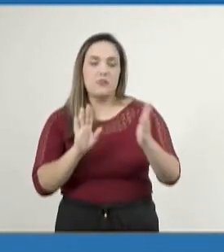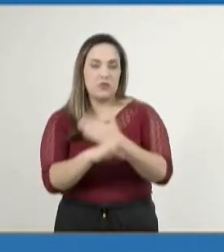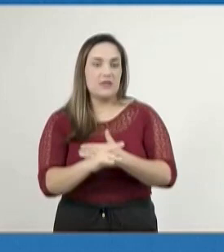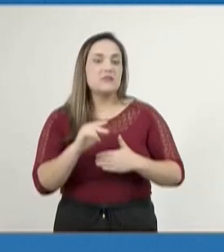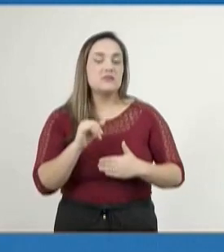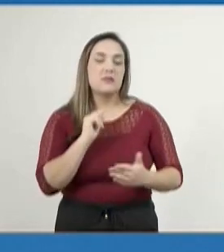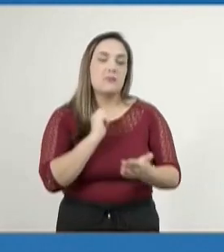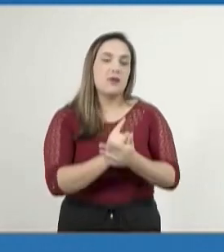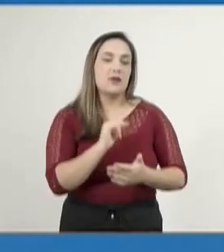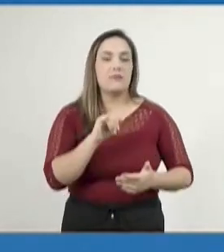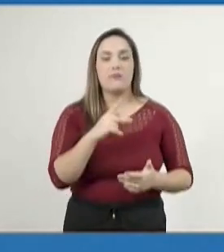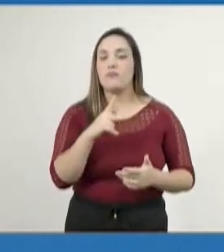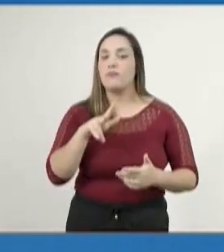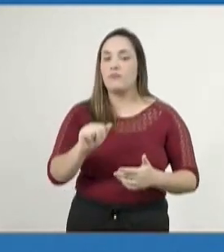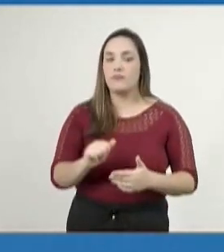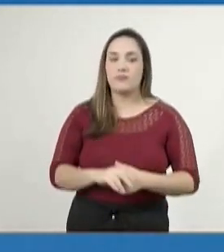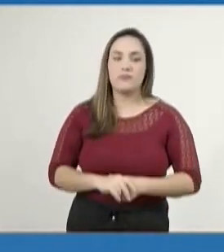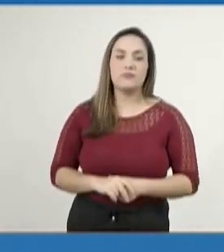unidade da Federação.